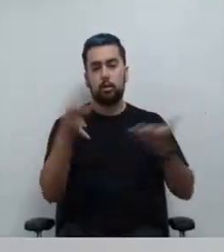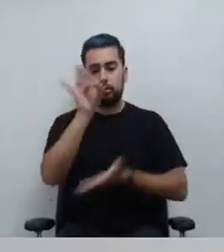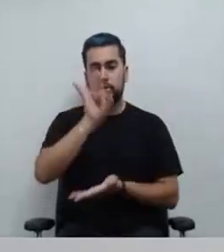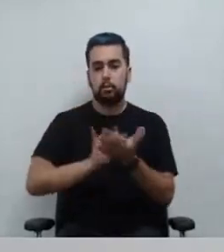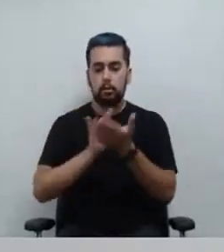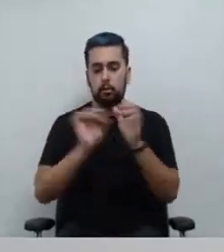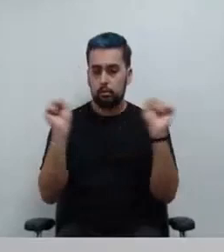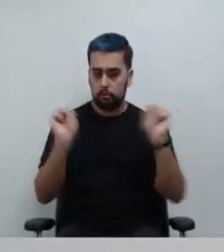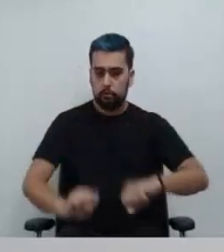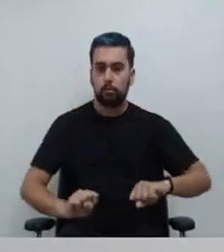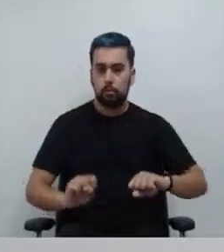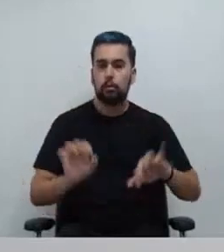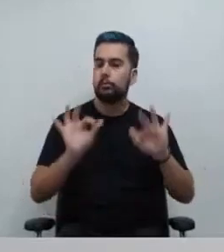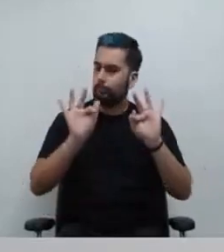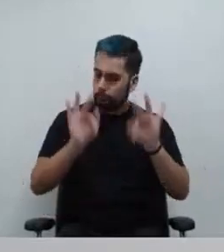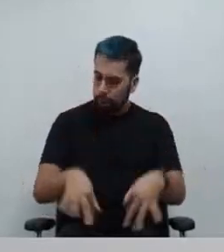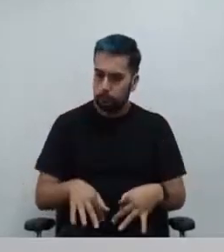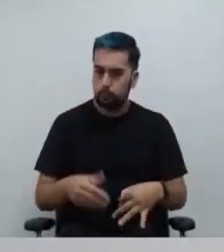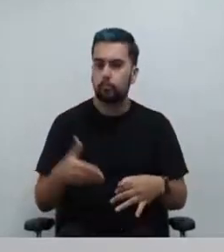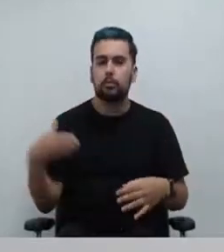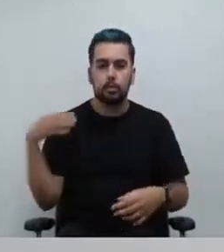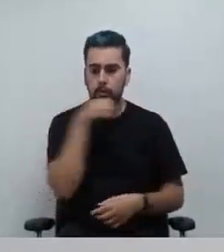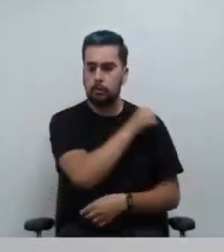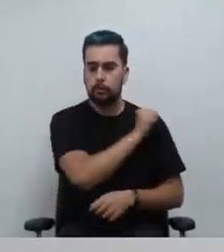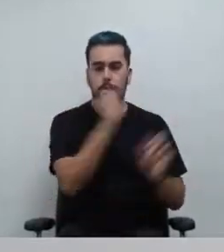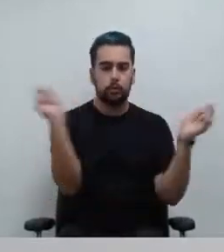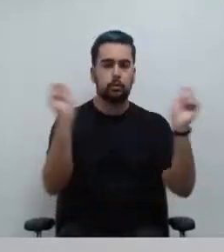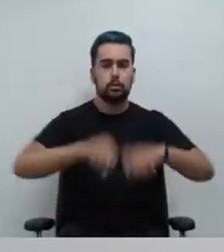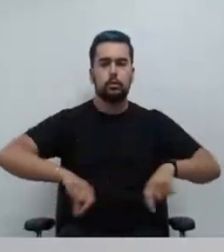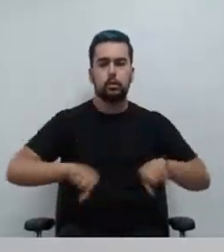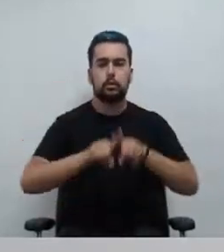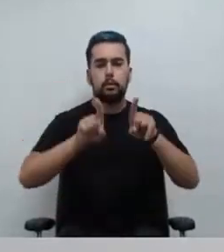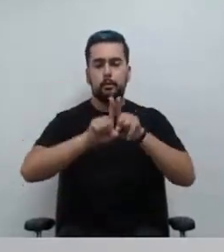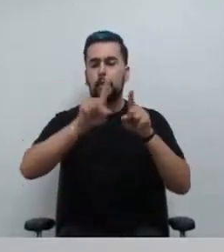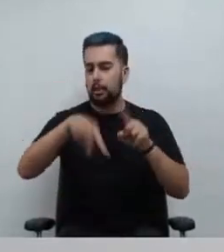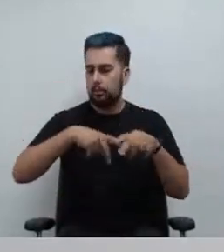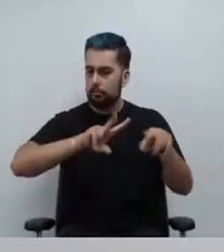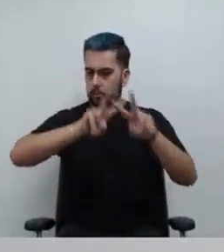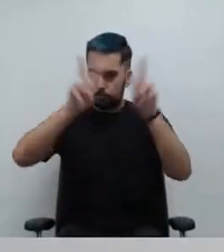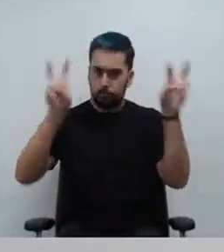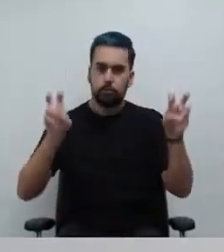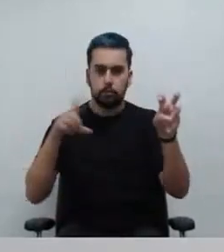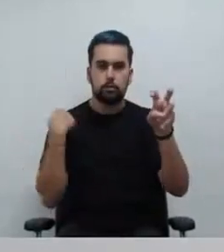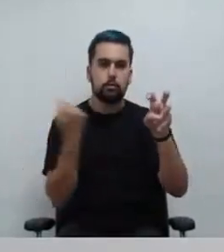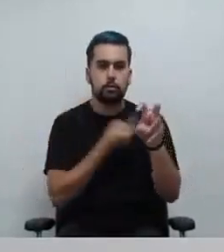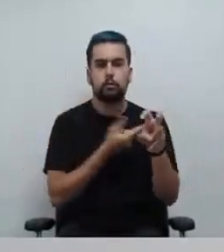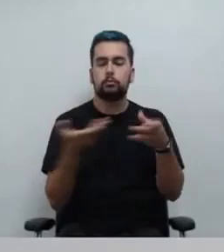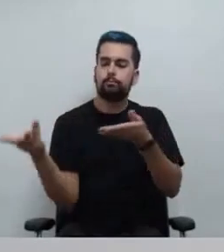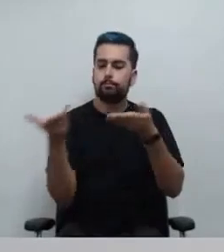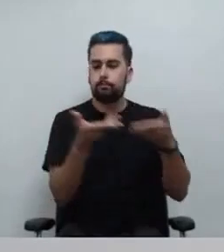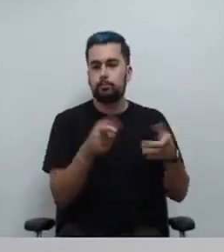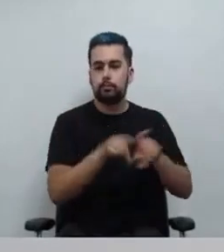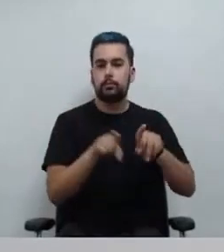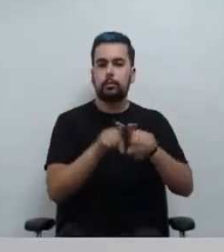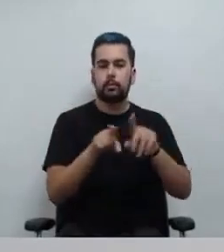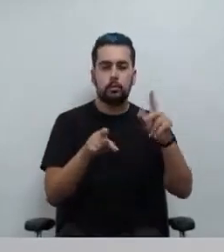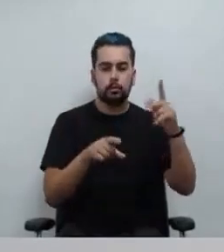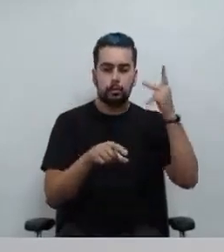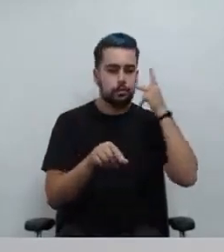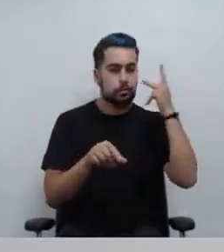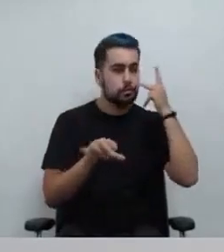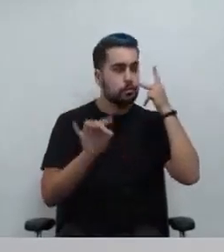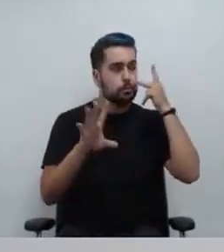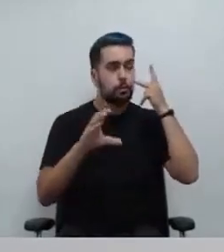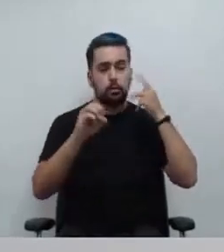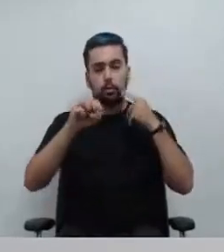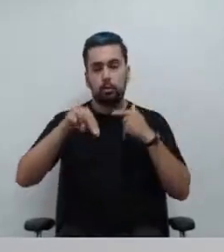isso seja finalizado o mais breve possível. Isso é um pleito, né, que a gente sempre leva aqui por São Paulo também, não só pelo CONDEG, né,